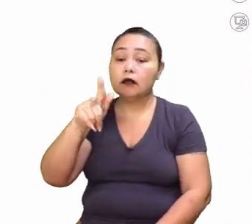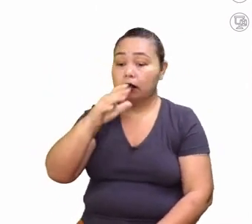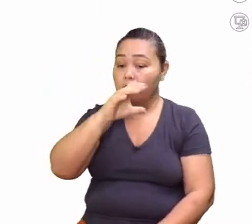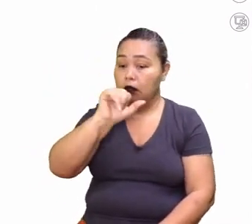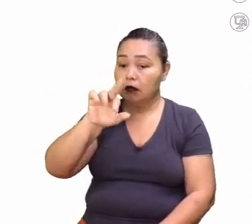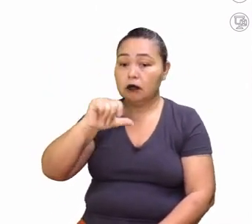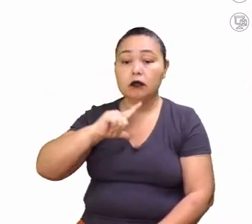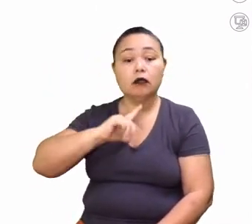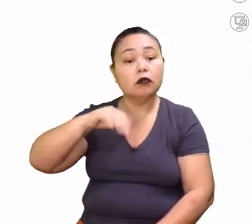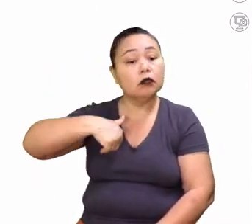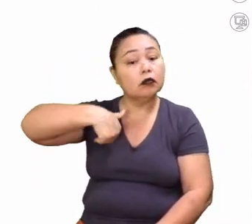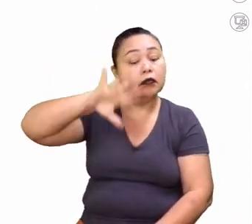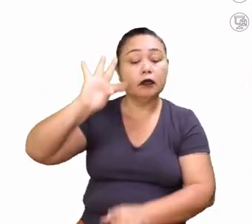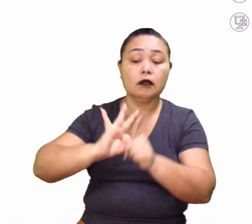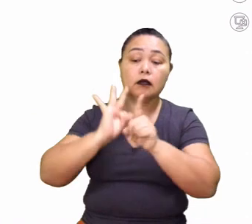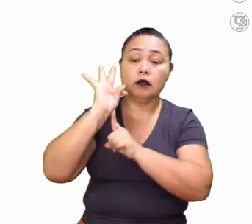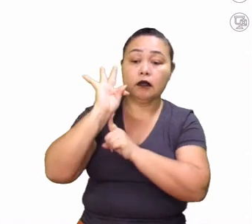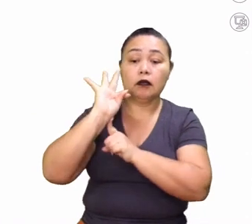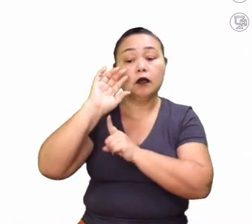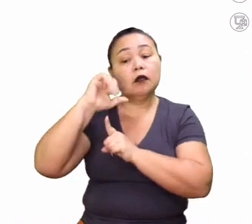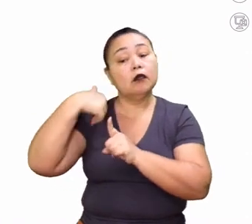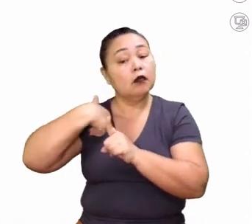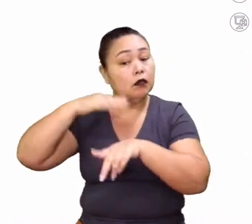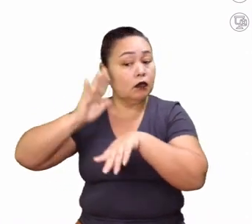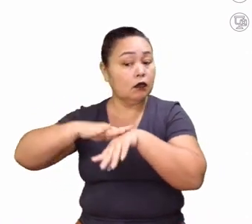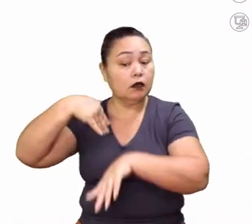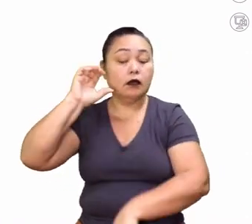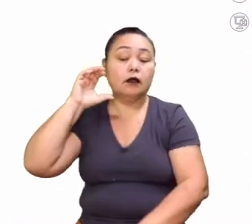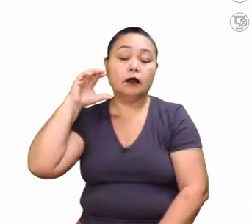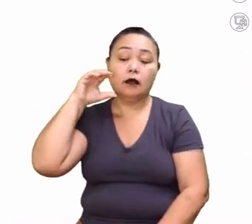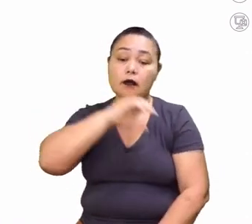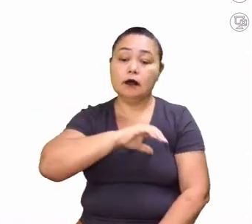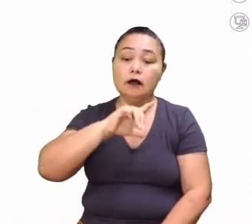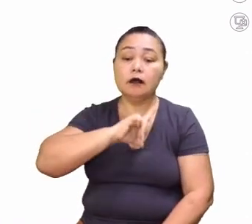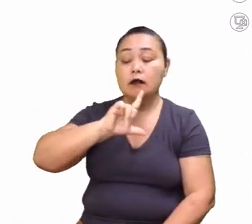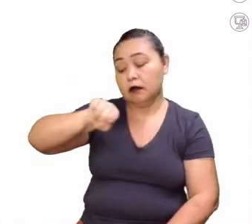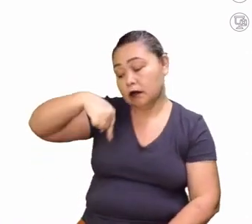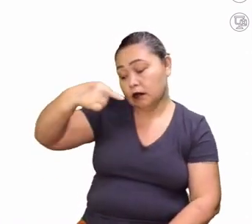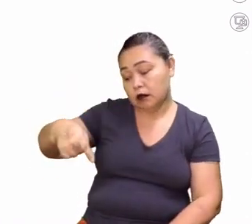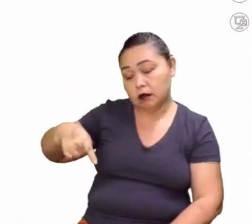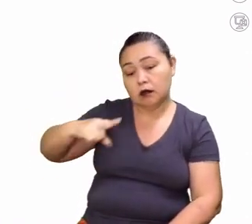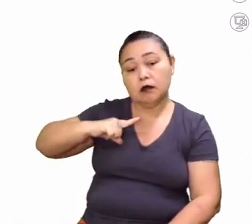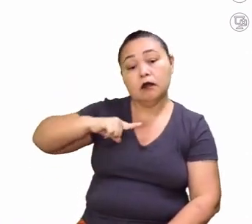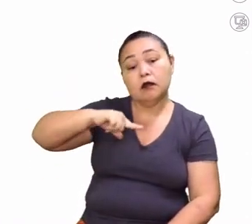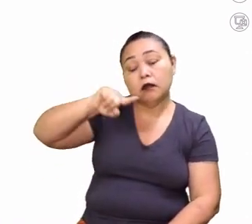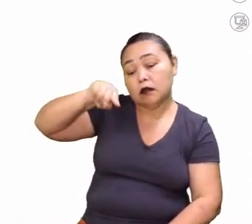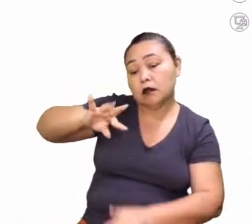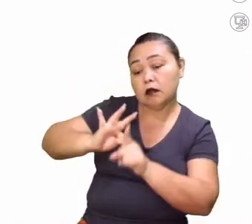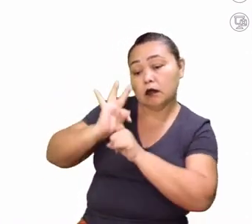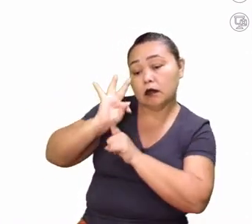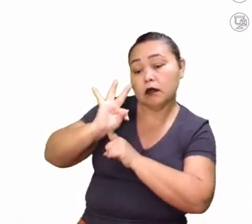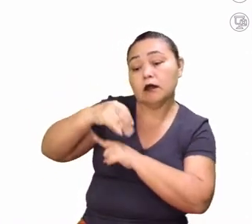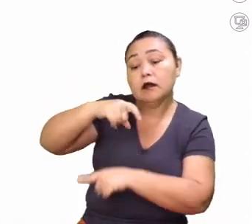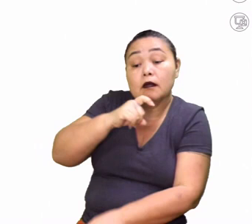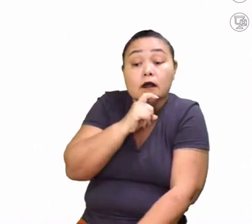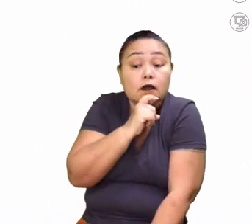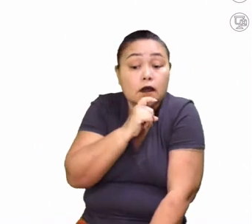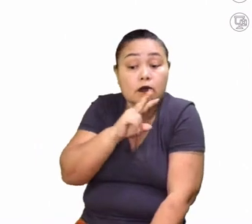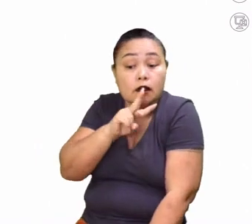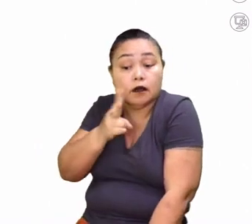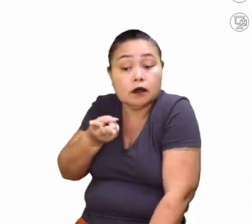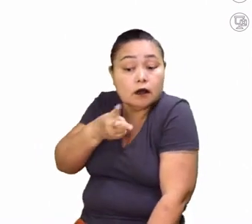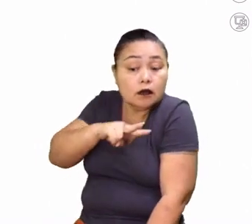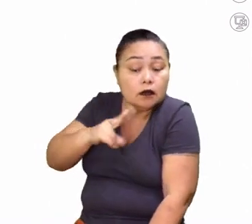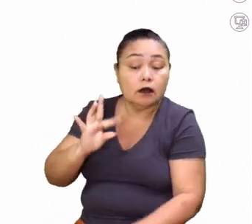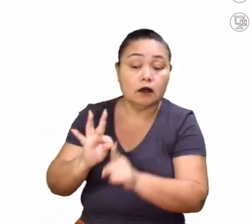de temperatura mais alta ou mais quente né para o corpo de temperatura mais baixa o mais frio frio quente são medidas